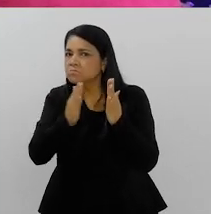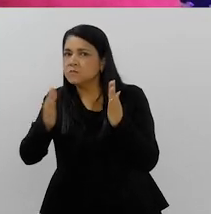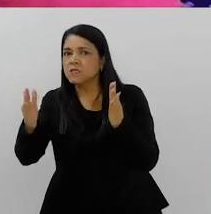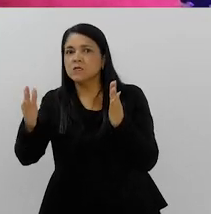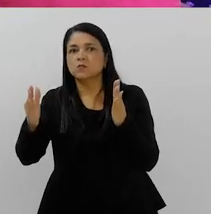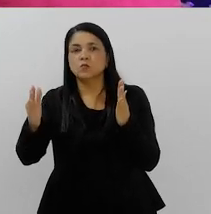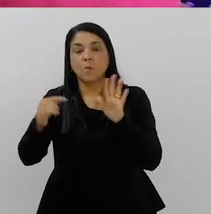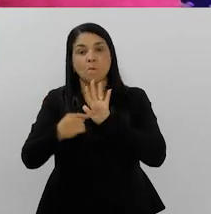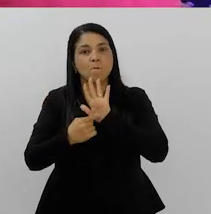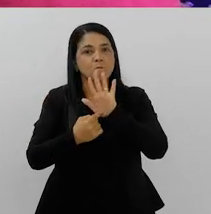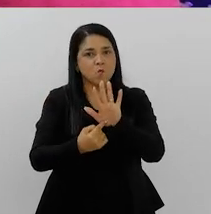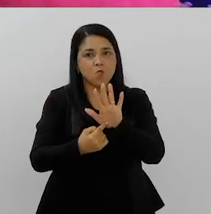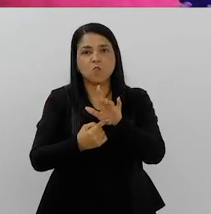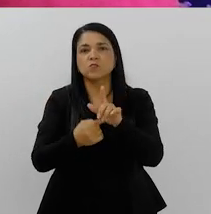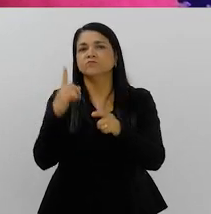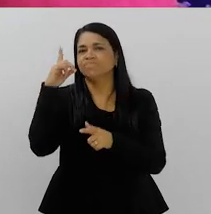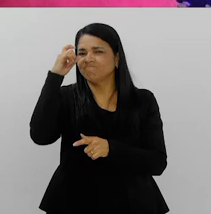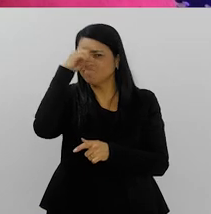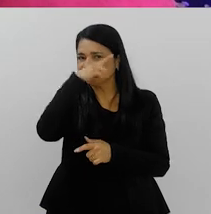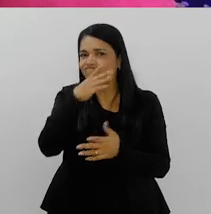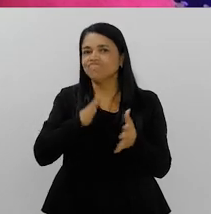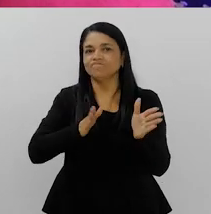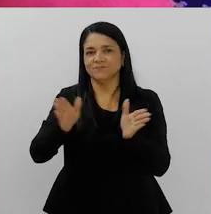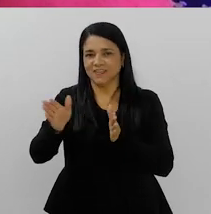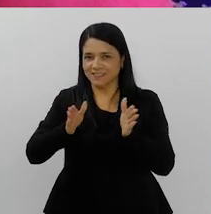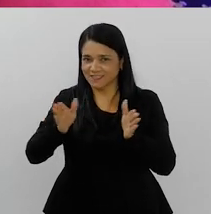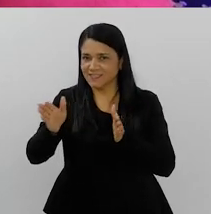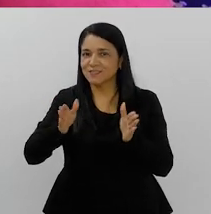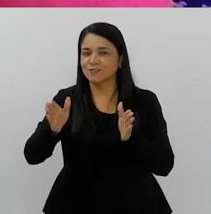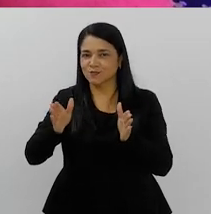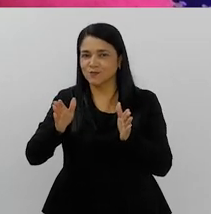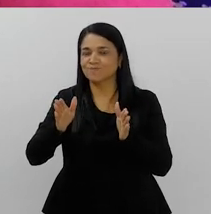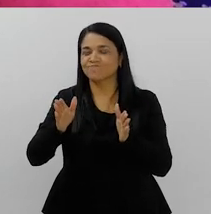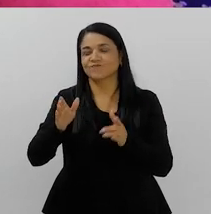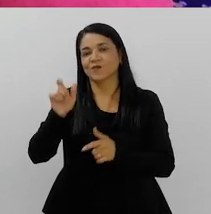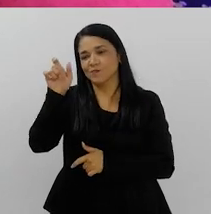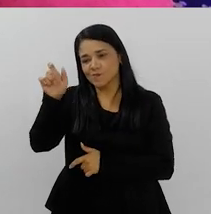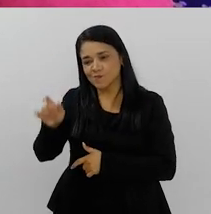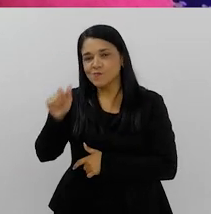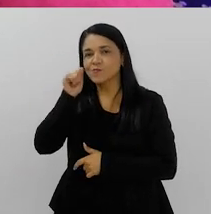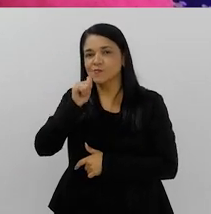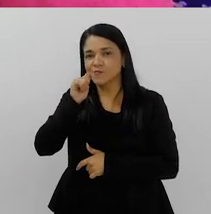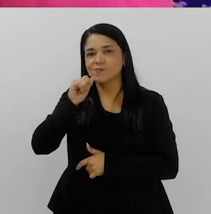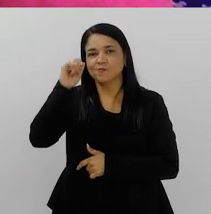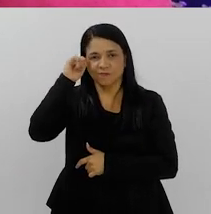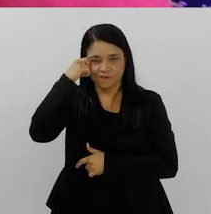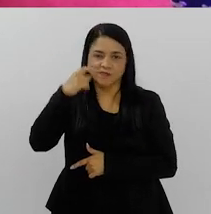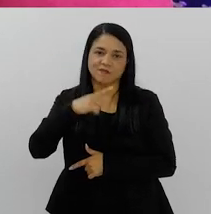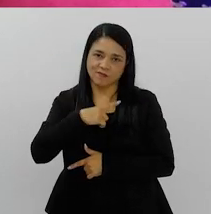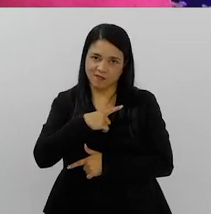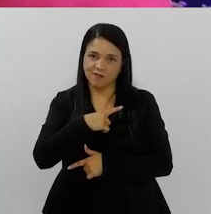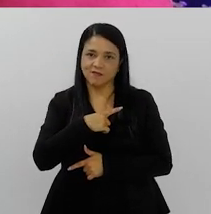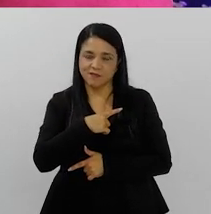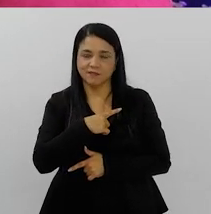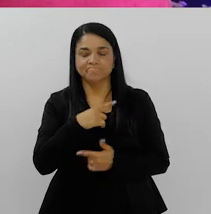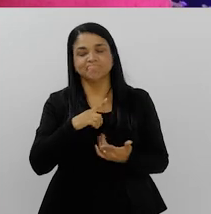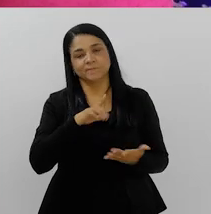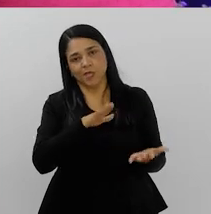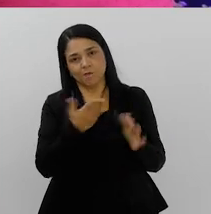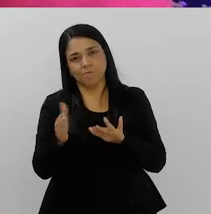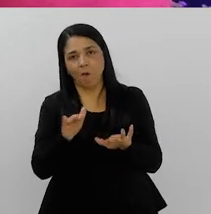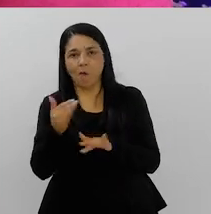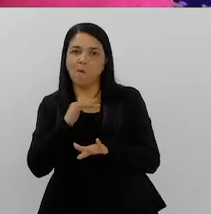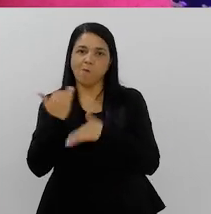longo que também mostra a dificuldade de acesso que Sem dúvida nenhuma é um dos fatores também do aumento da